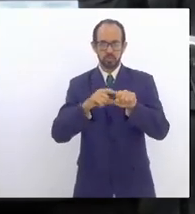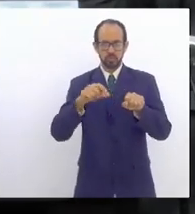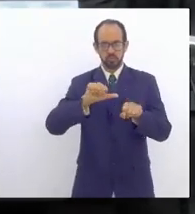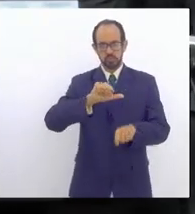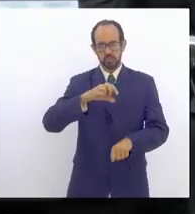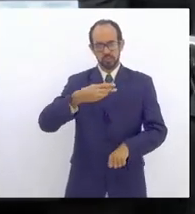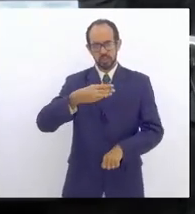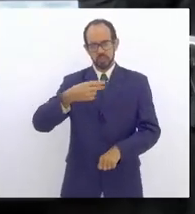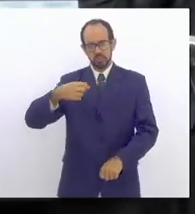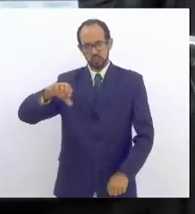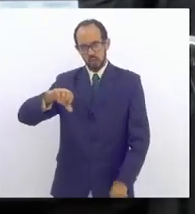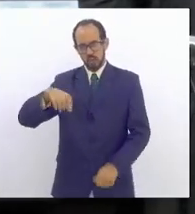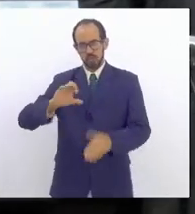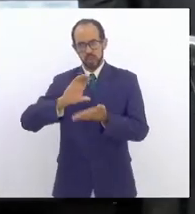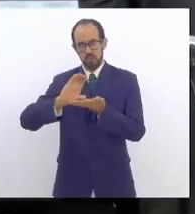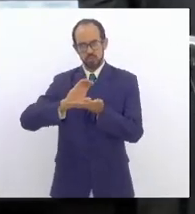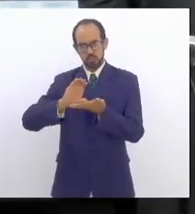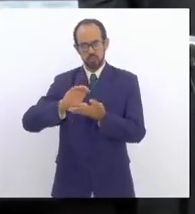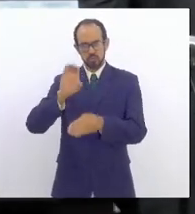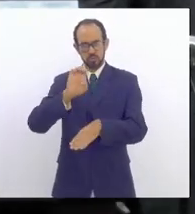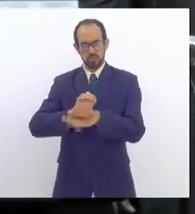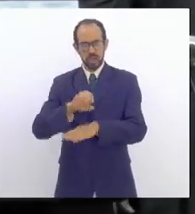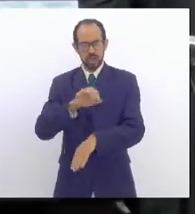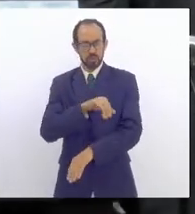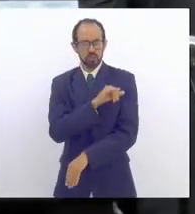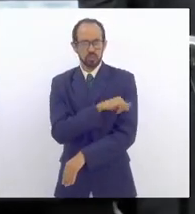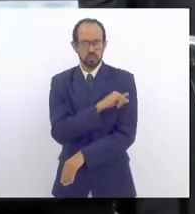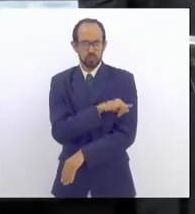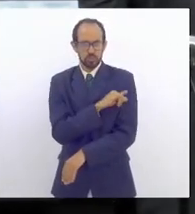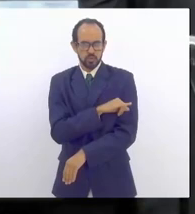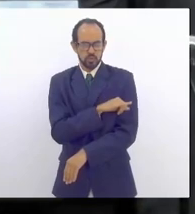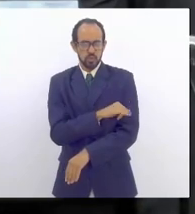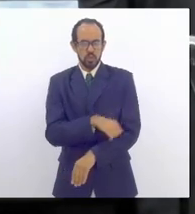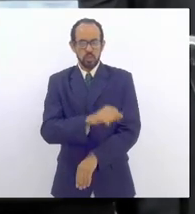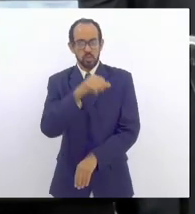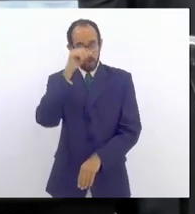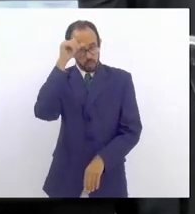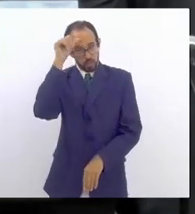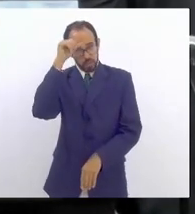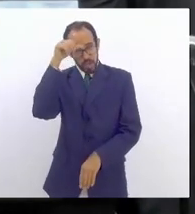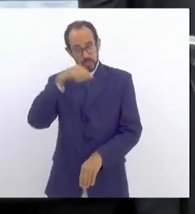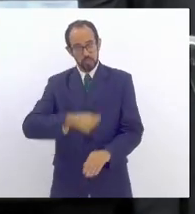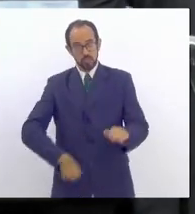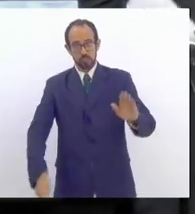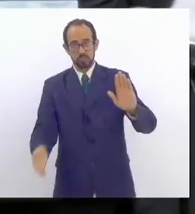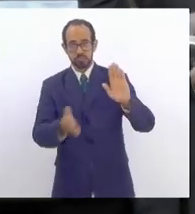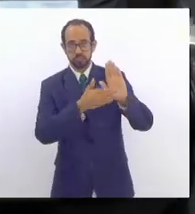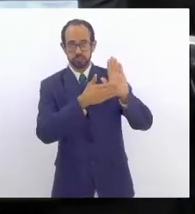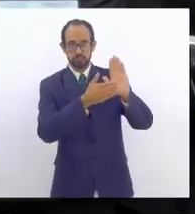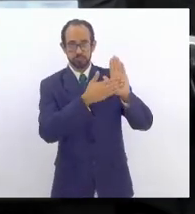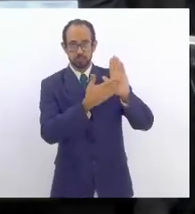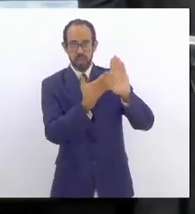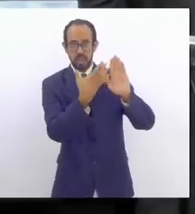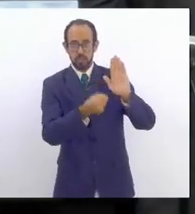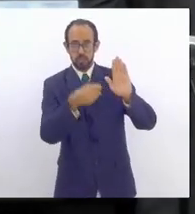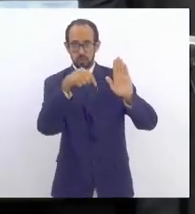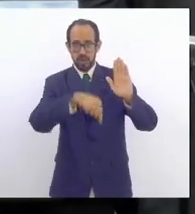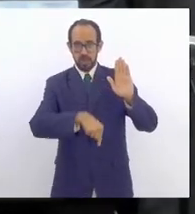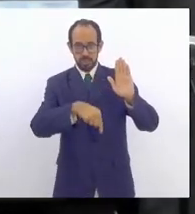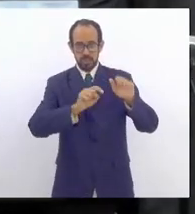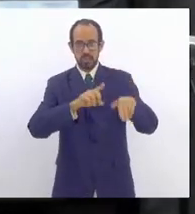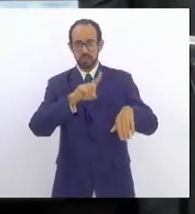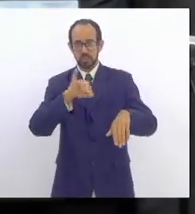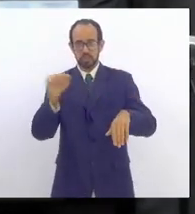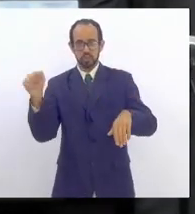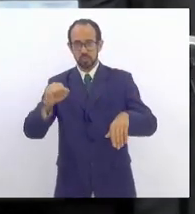Constituição do Estado do Rio de Janeiro, o cidadão Cláudio Bonfim de Castro e Silva prestou o compromisso e assumiu nesta data o cargo